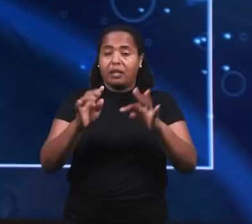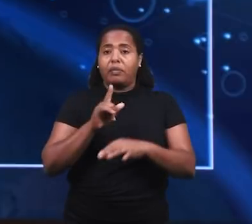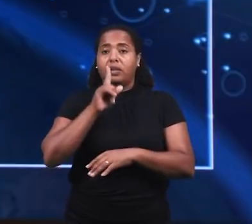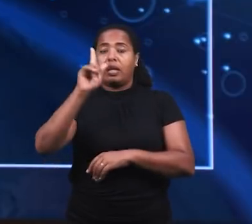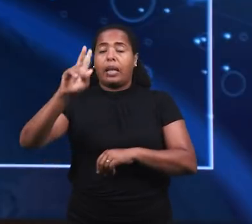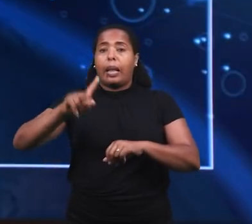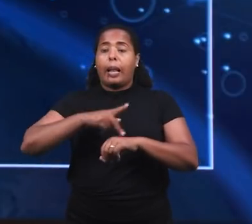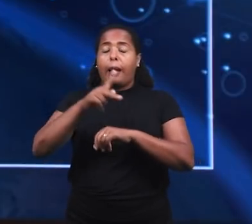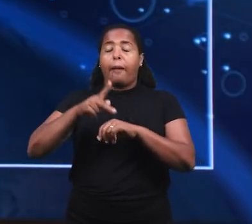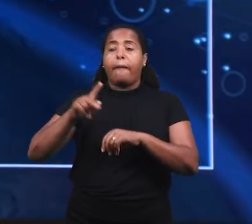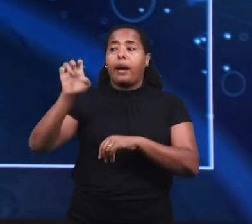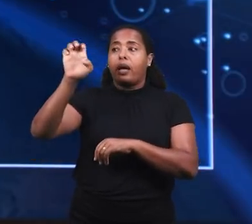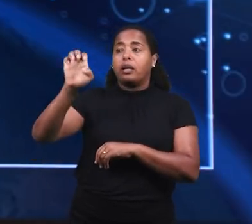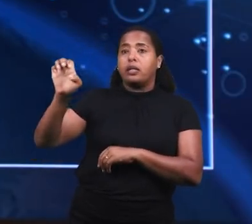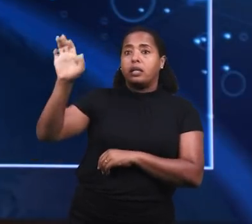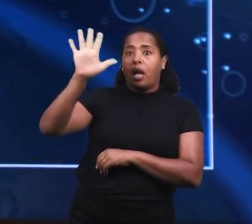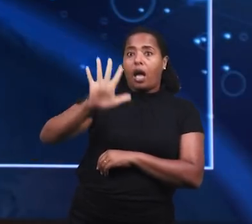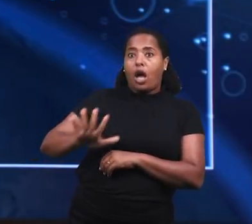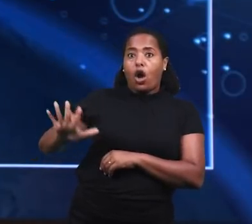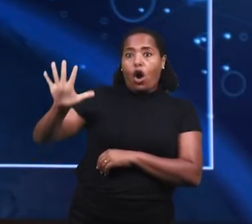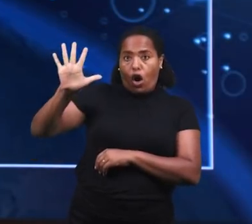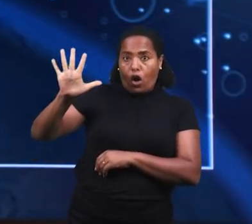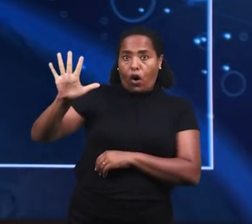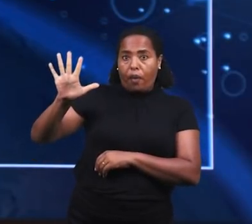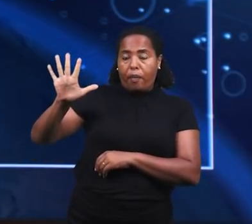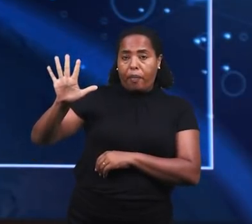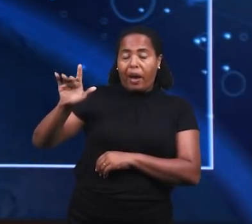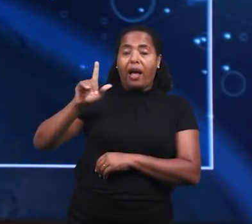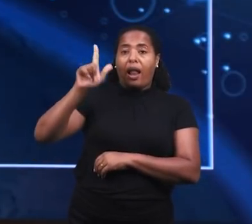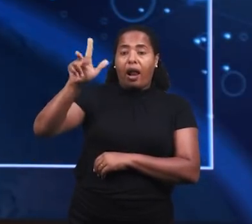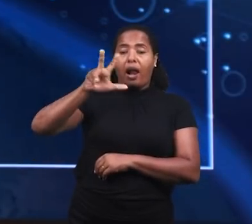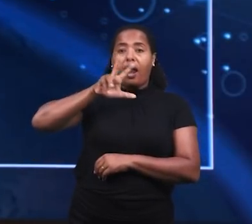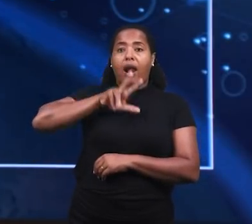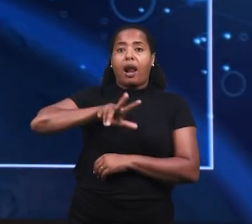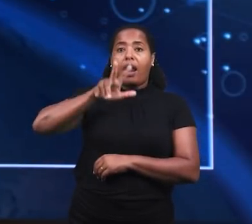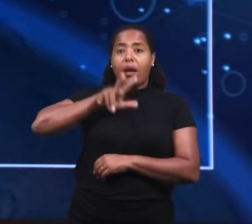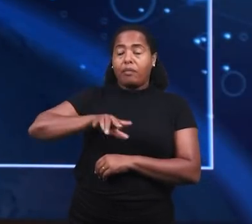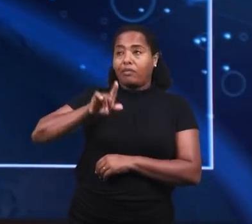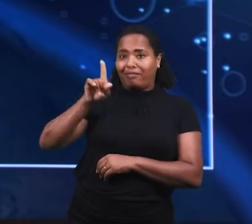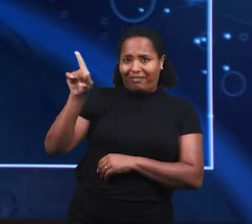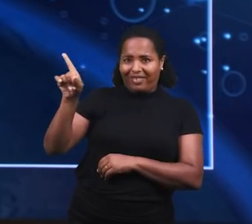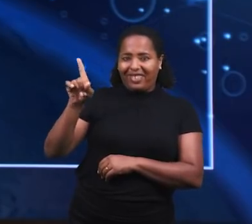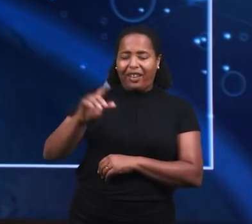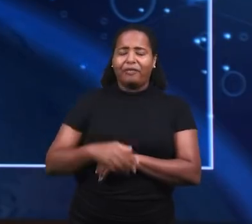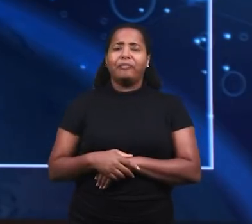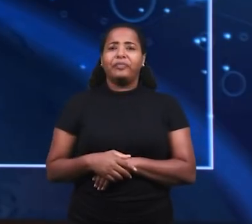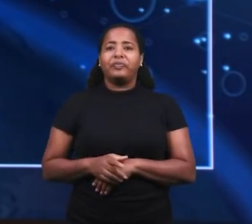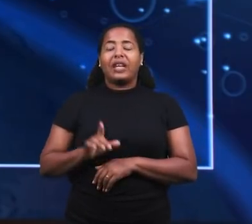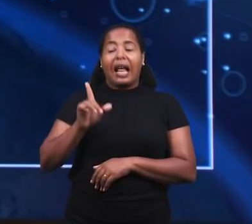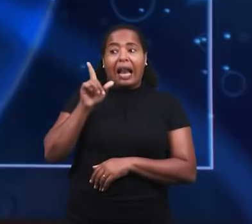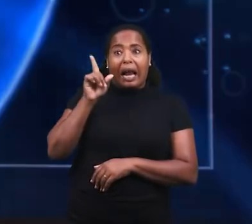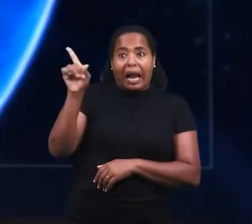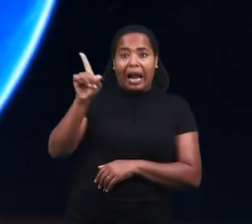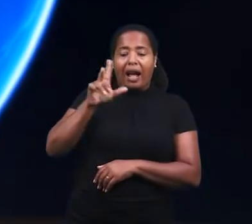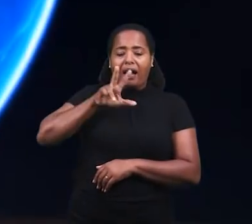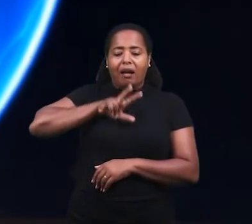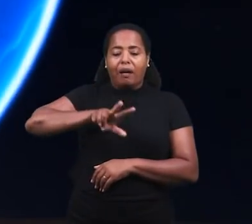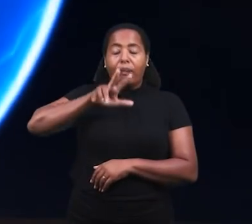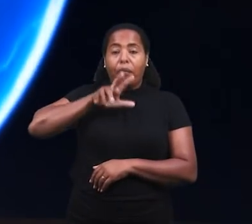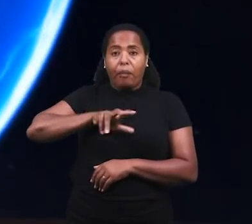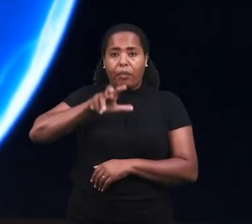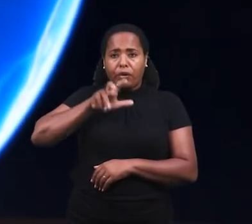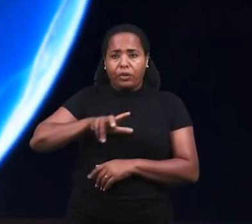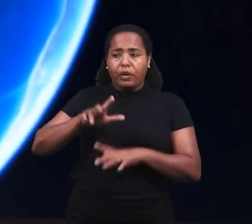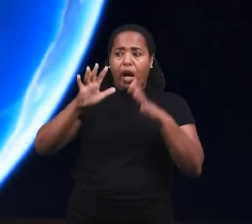voltar para testemunhos recebidos de um país da Europa. Nós vamos então lá para esse país que é Portugal, na